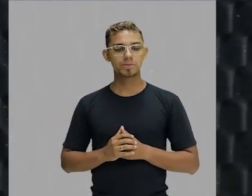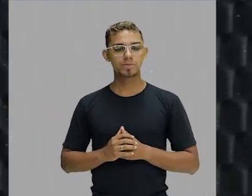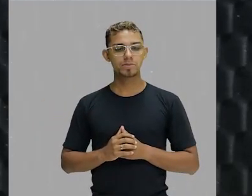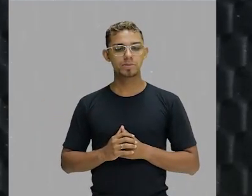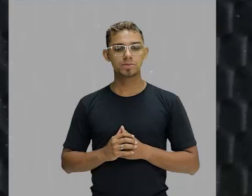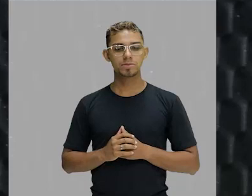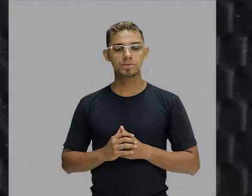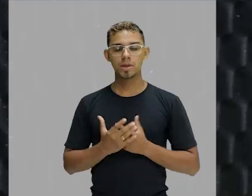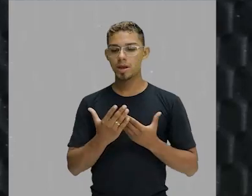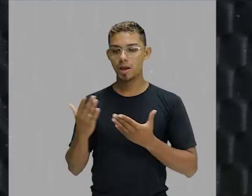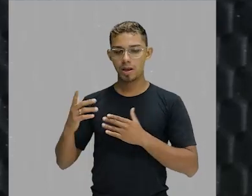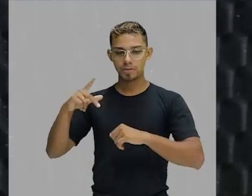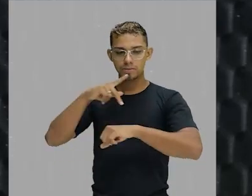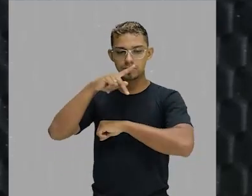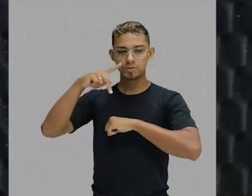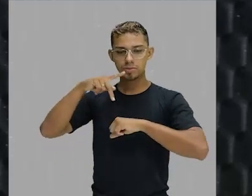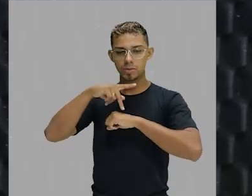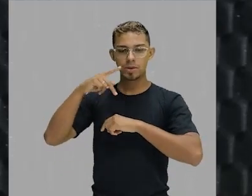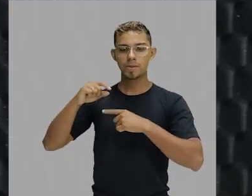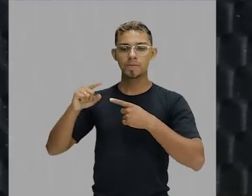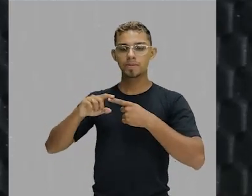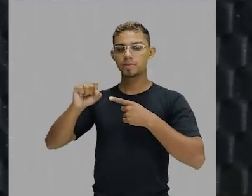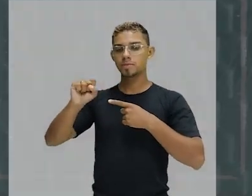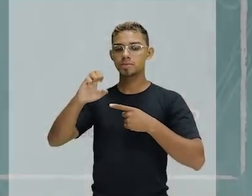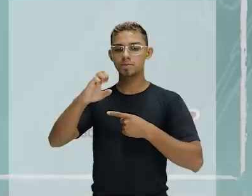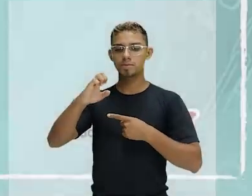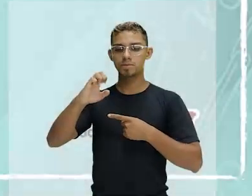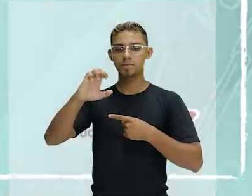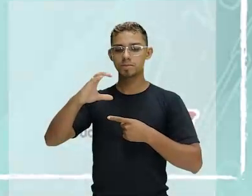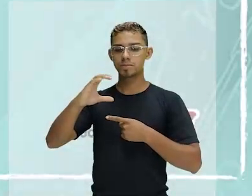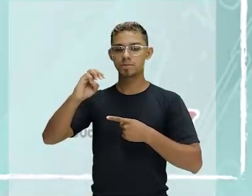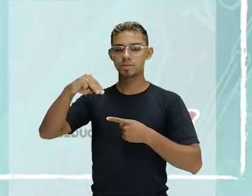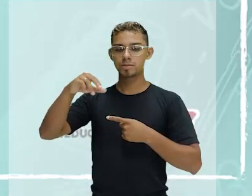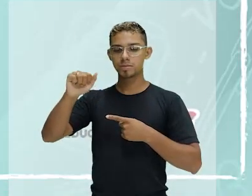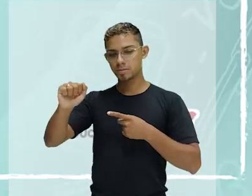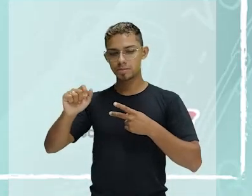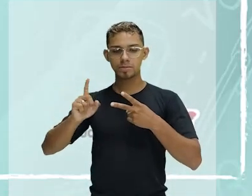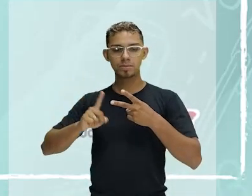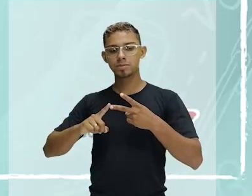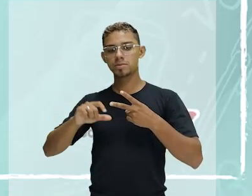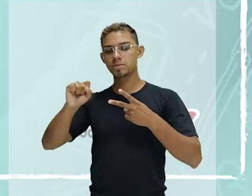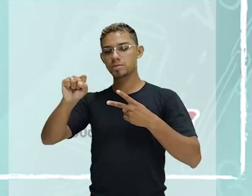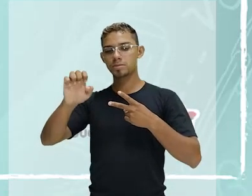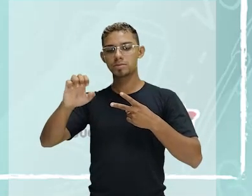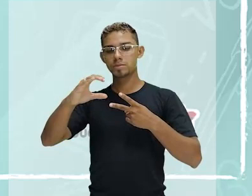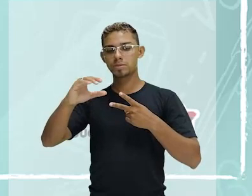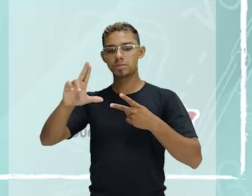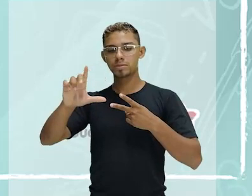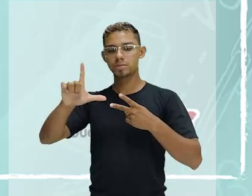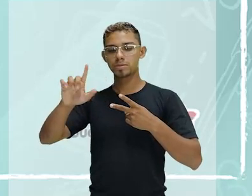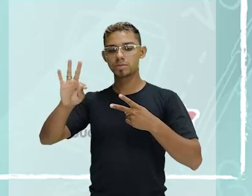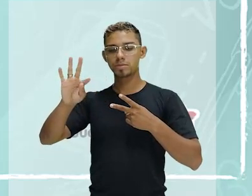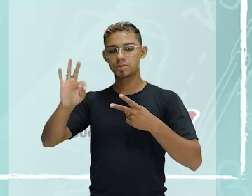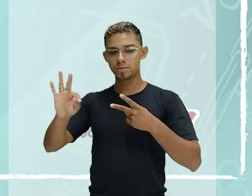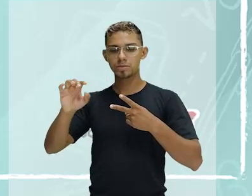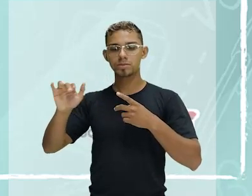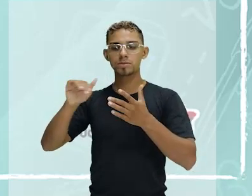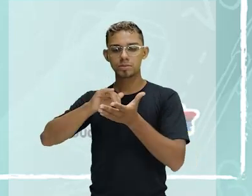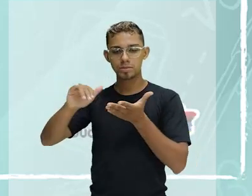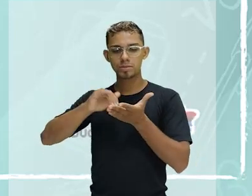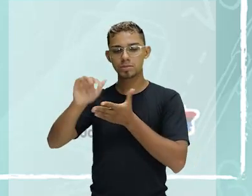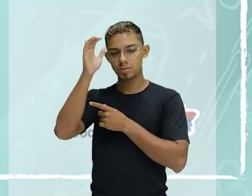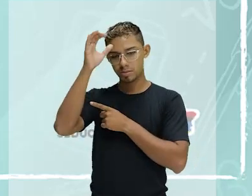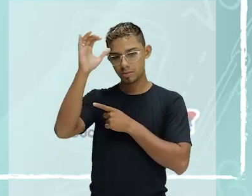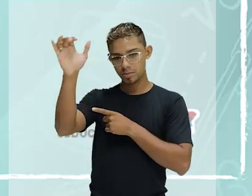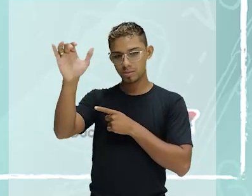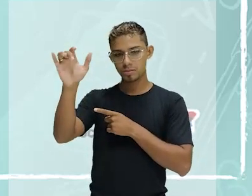nível estadual, a SECMA, Secretaria de Estado da Cultura. Patrimônio em nível municipal, a SECUT, Secretaria de